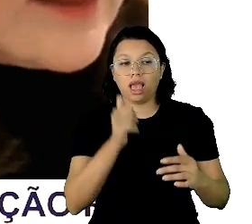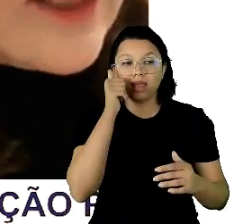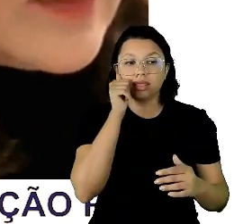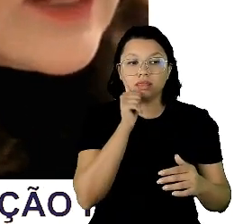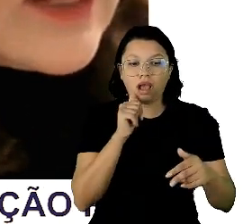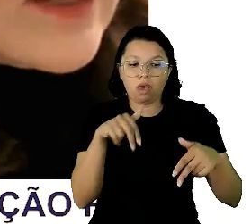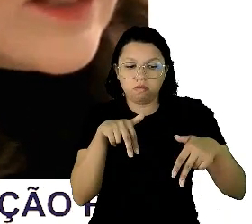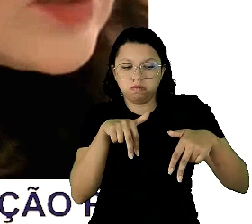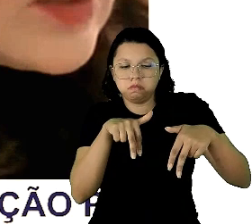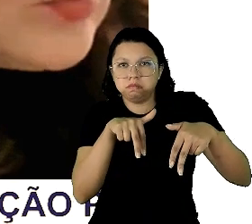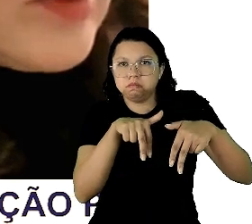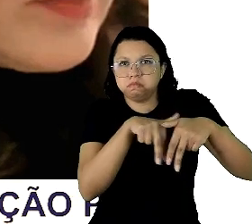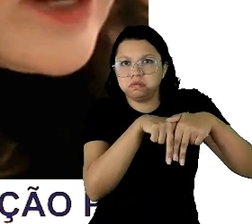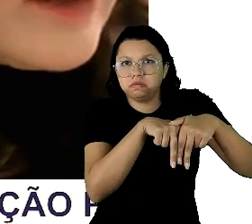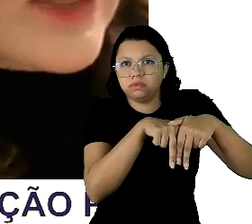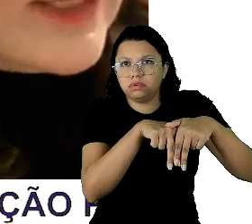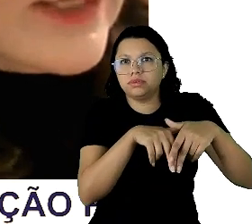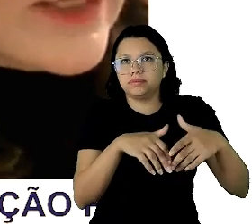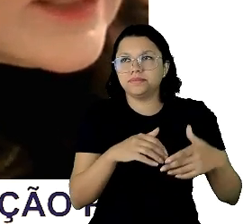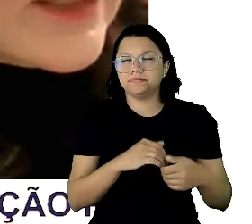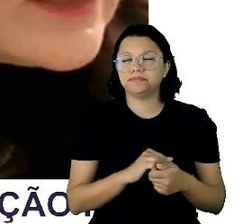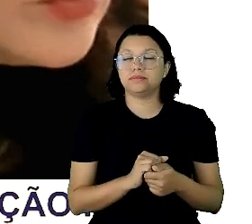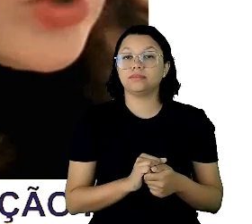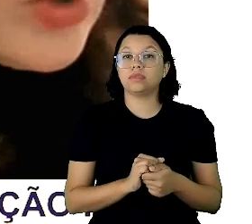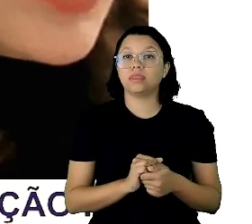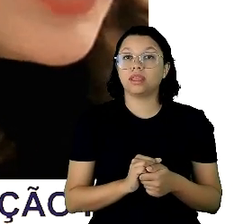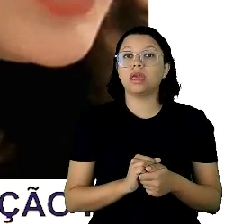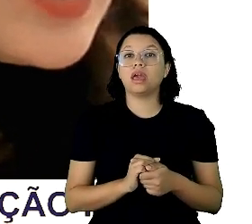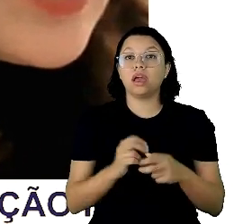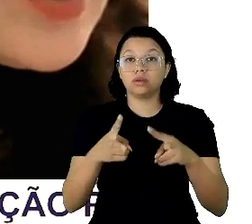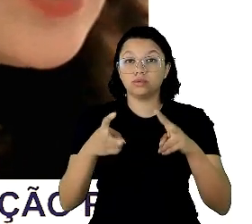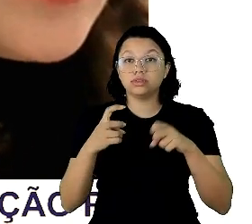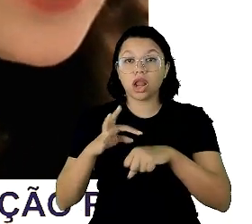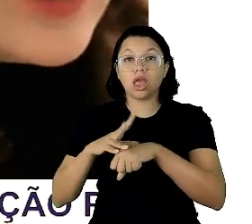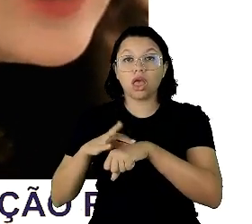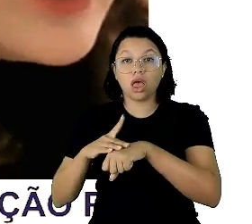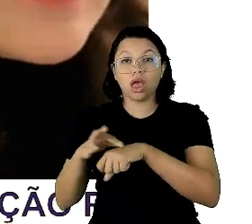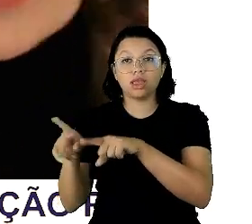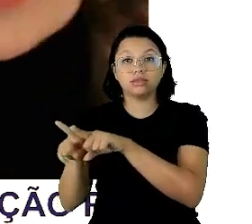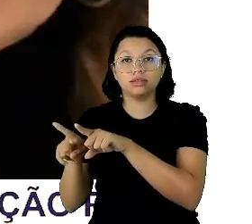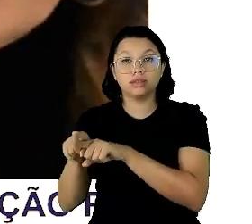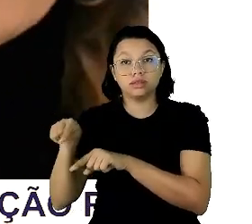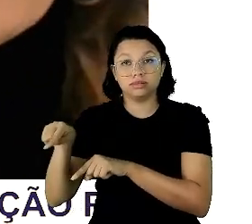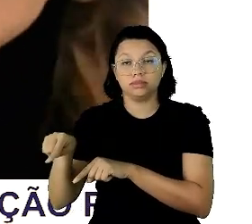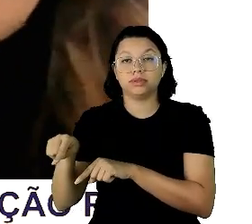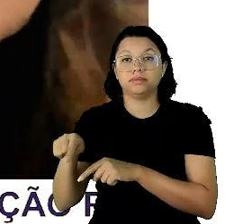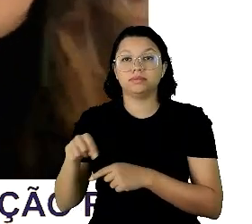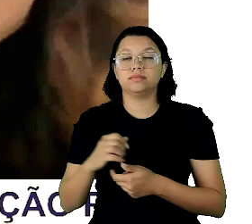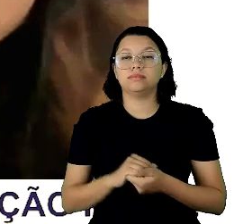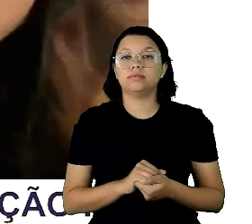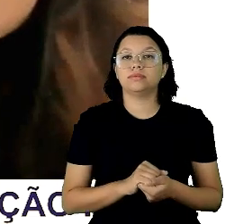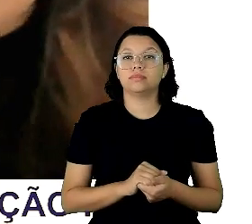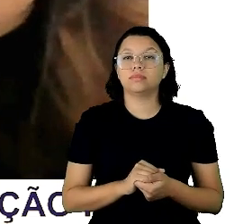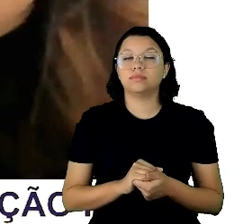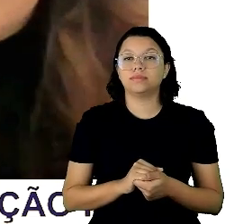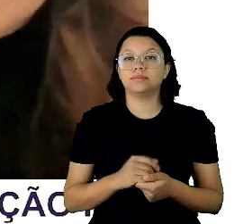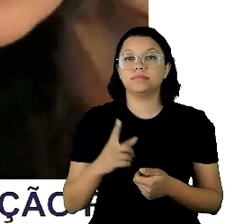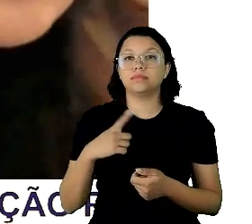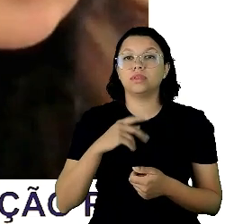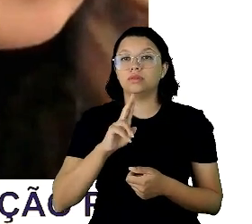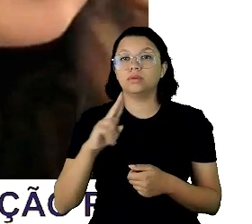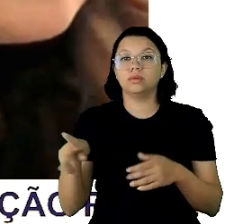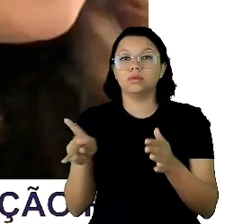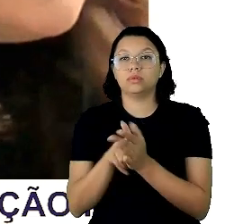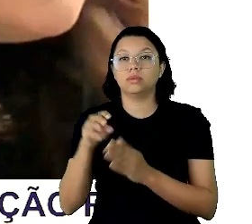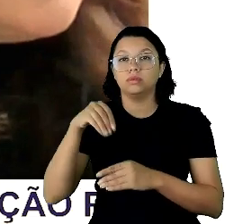ela tá também como uma parafilia, com o nome de froteurismo. Tá? Ela também é